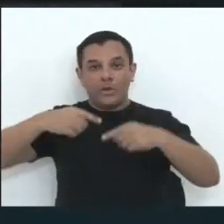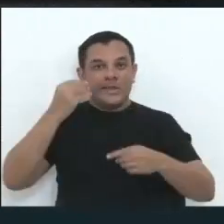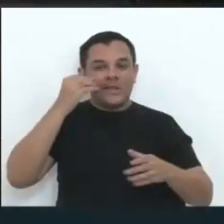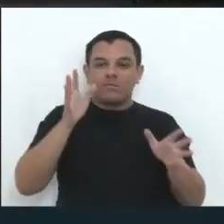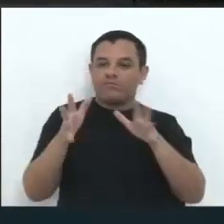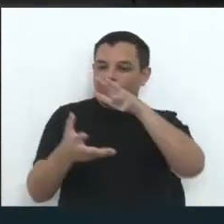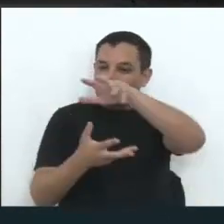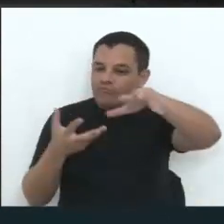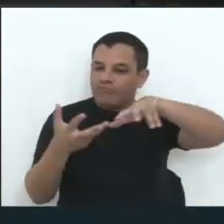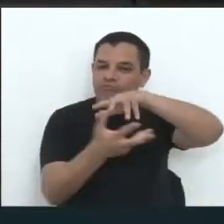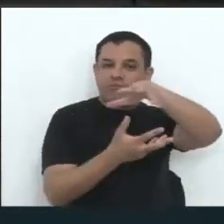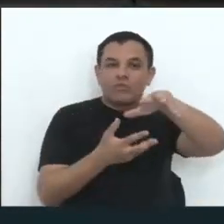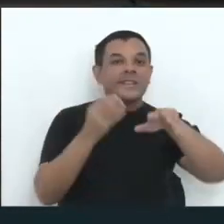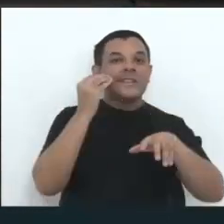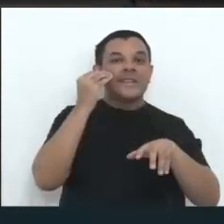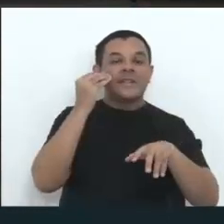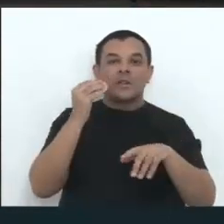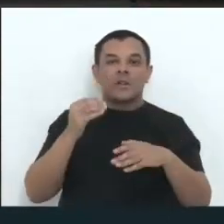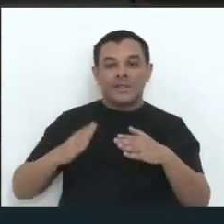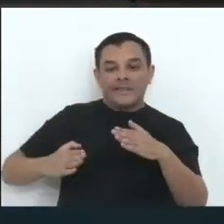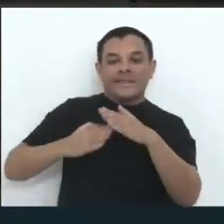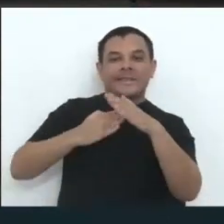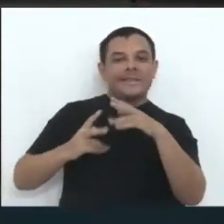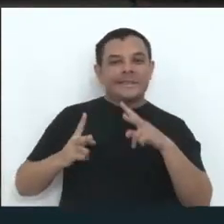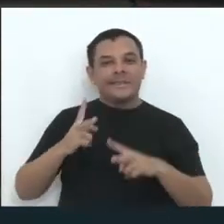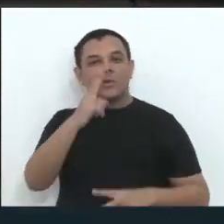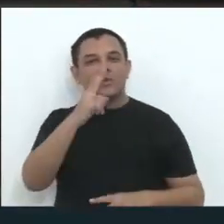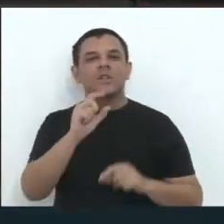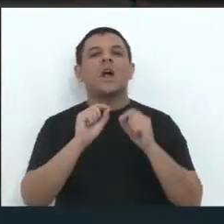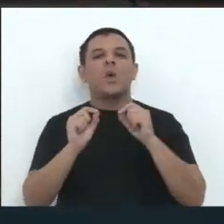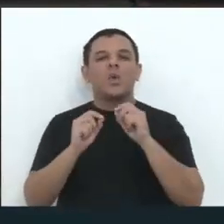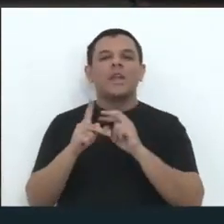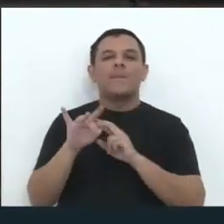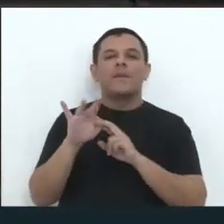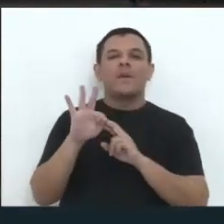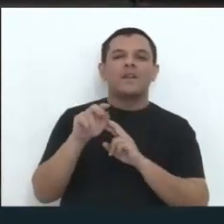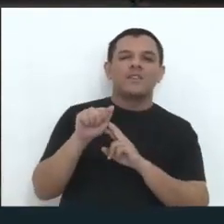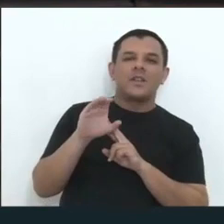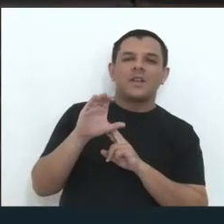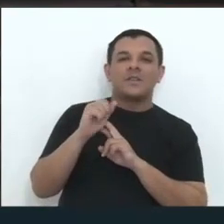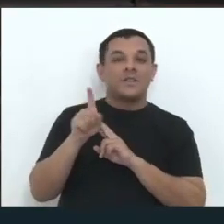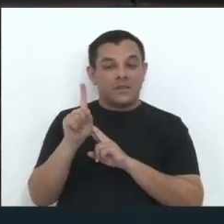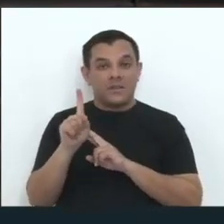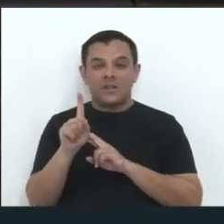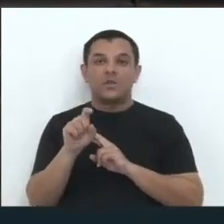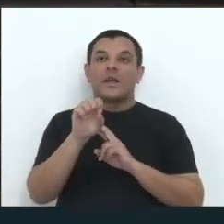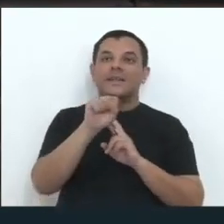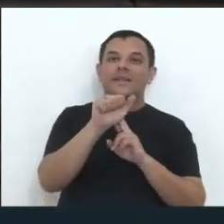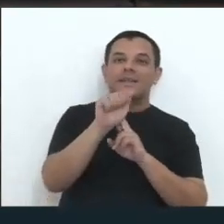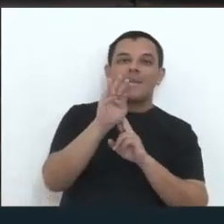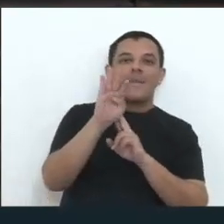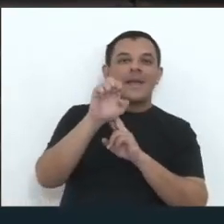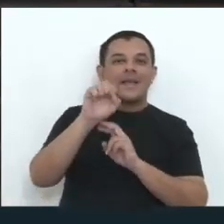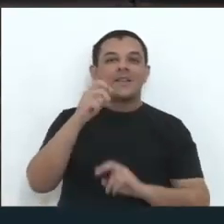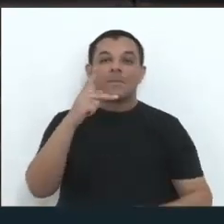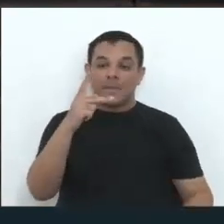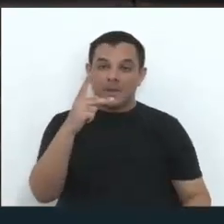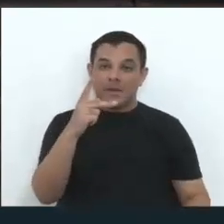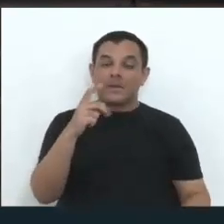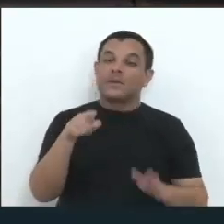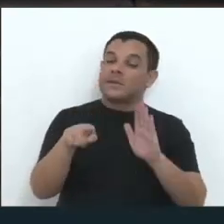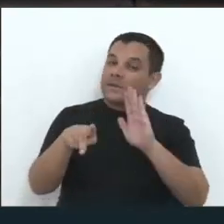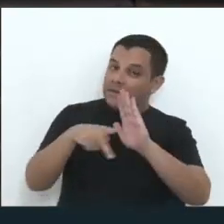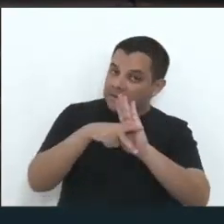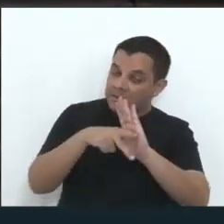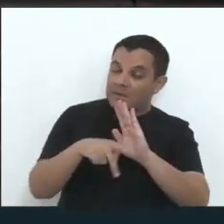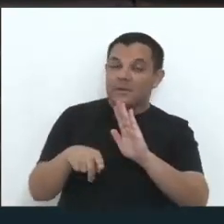para impedir a privatização da Sabesp, do metrô e da CPTM,